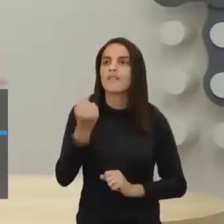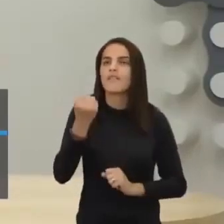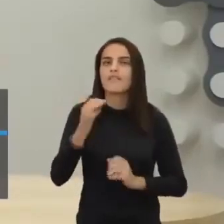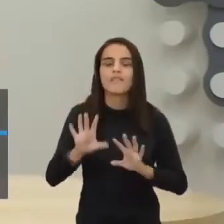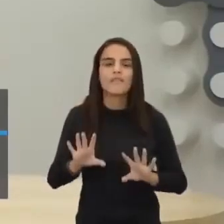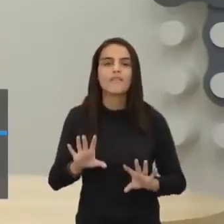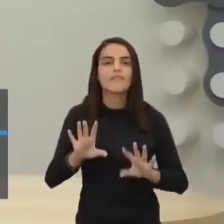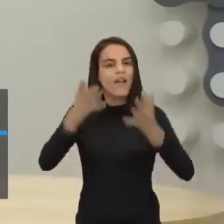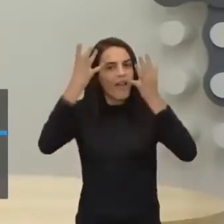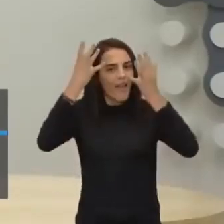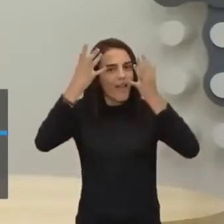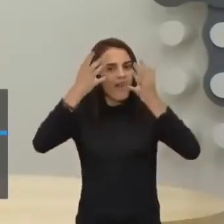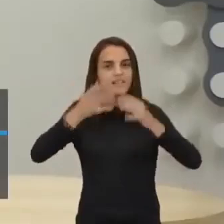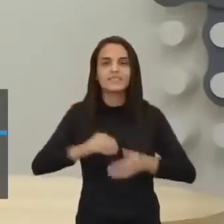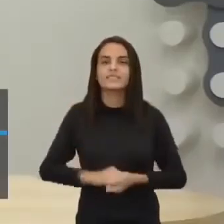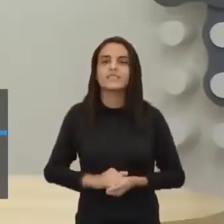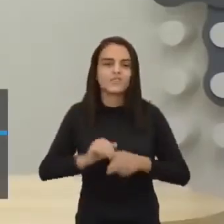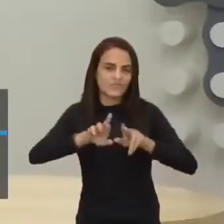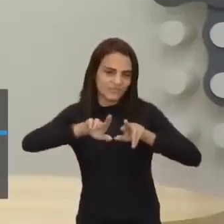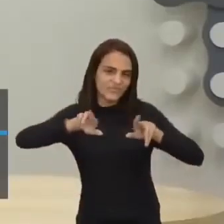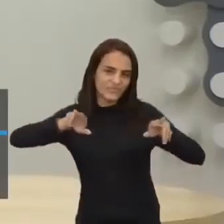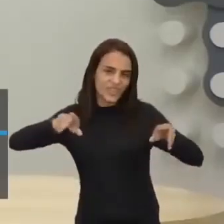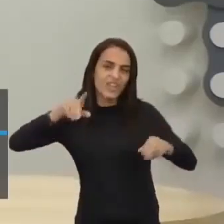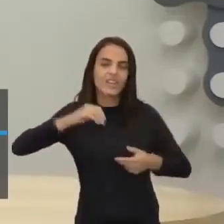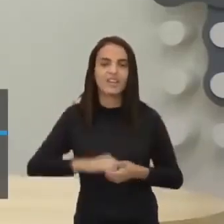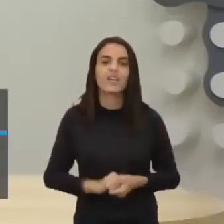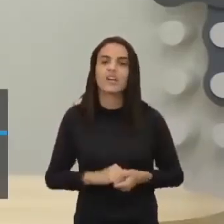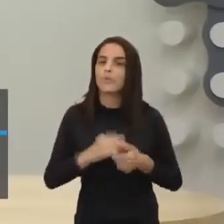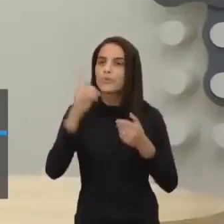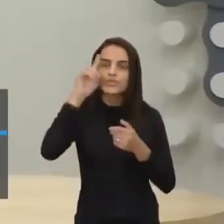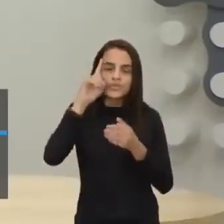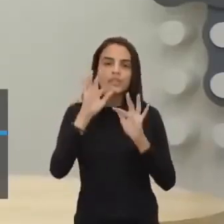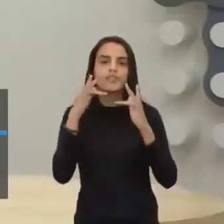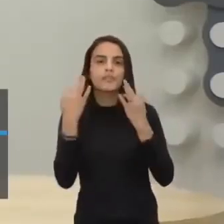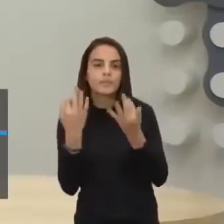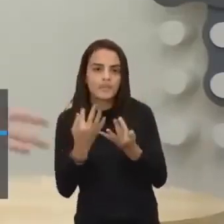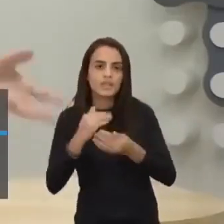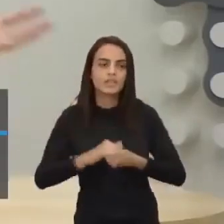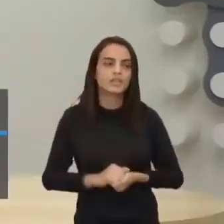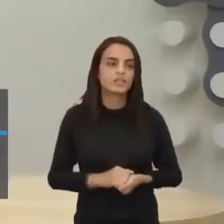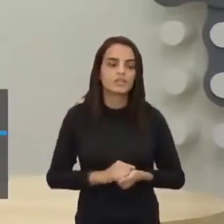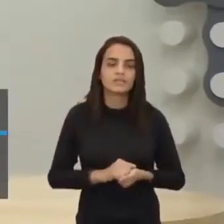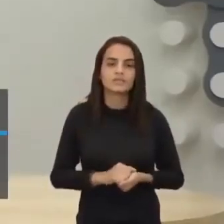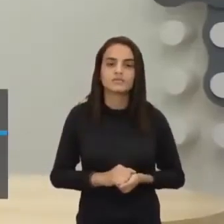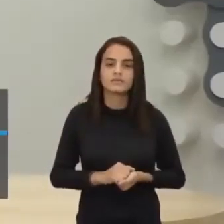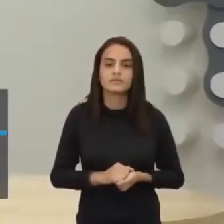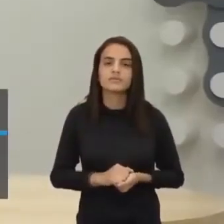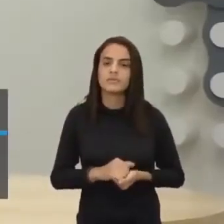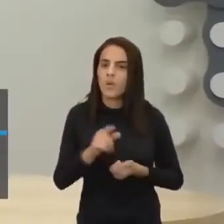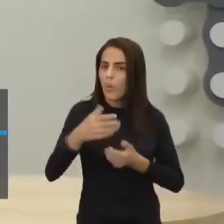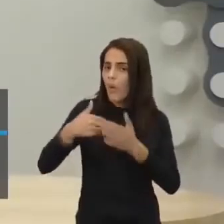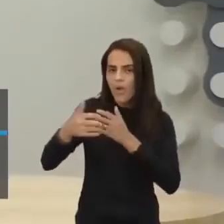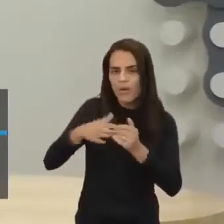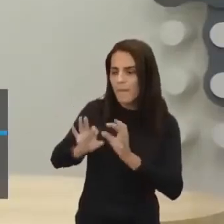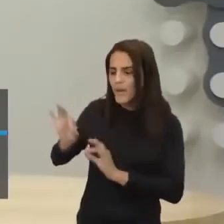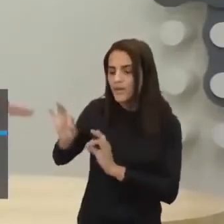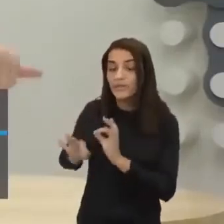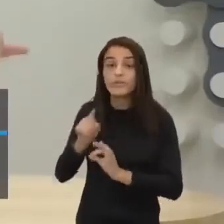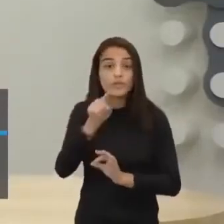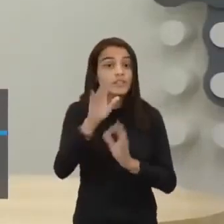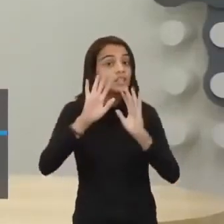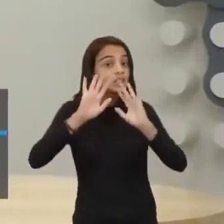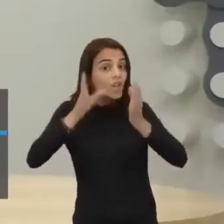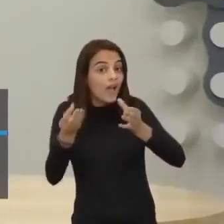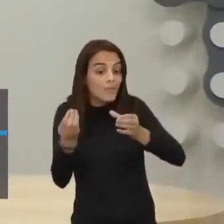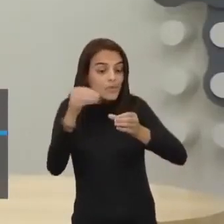vê algumas festividades de Halloween, Dia da Família, enfim. Quando você se envolve dentro de qualquer projeto, você já está dentro de